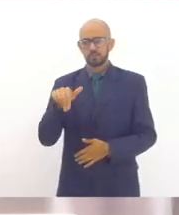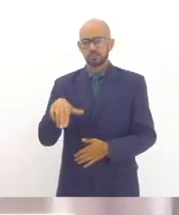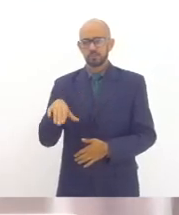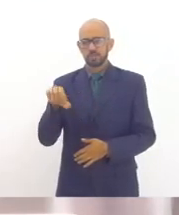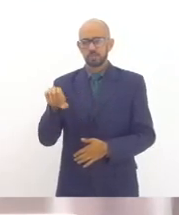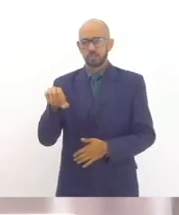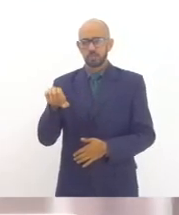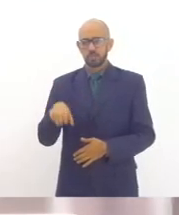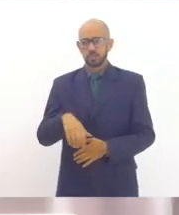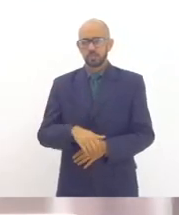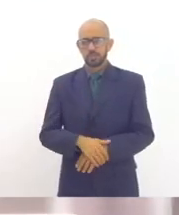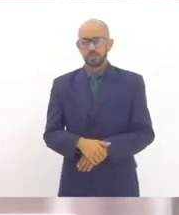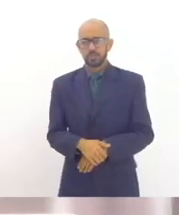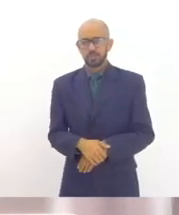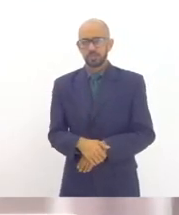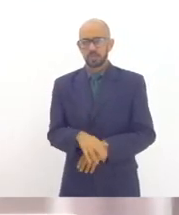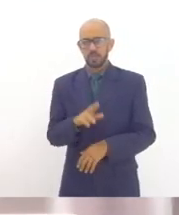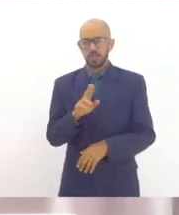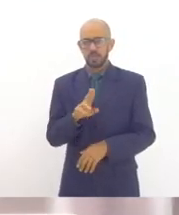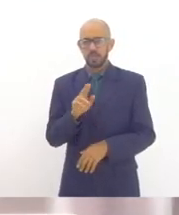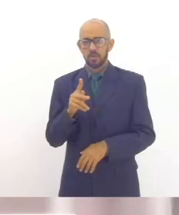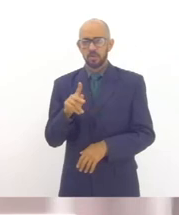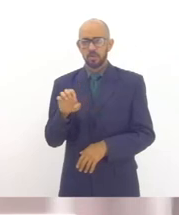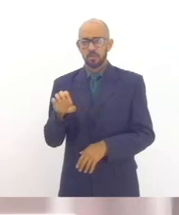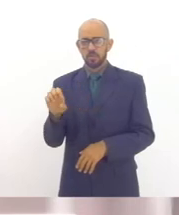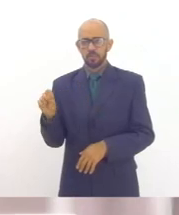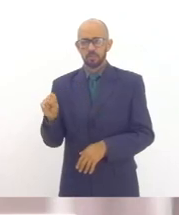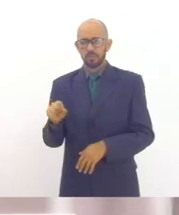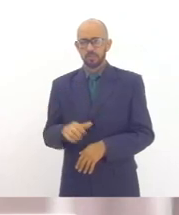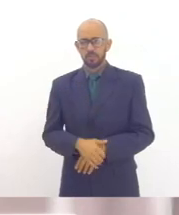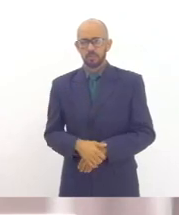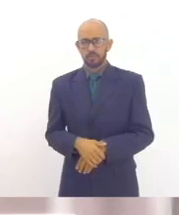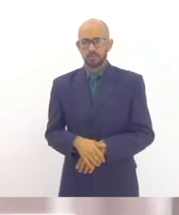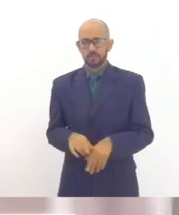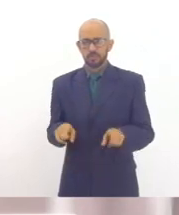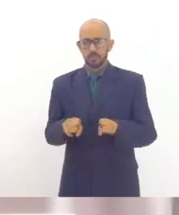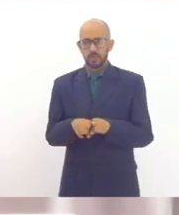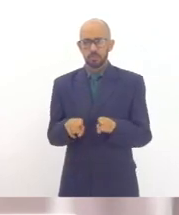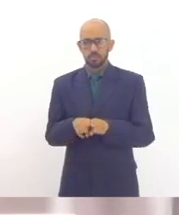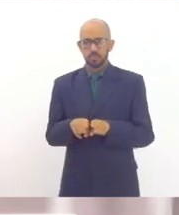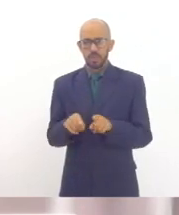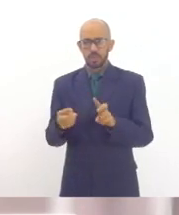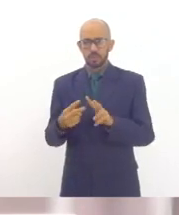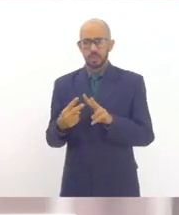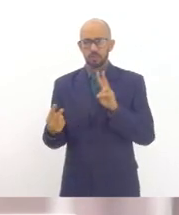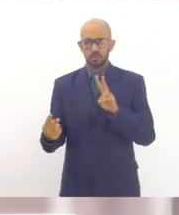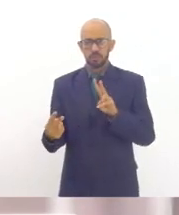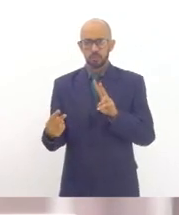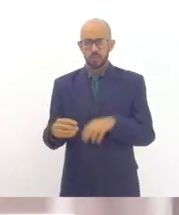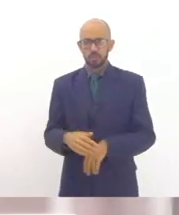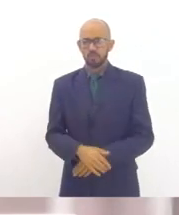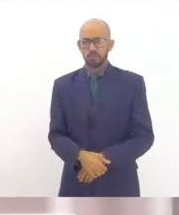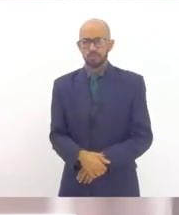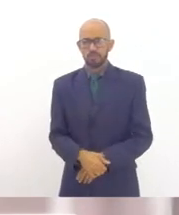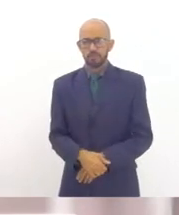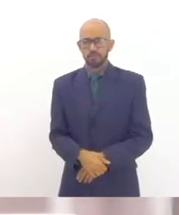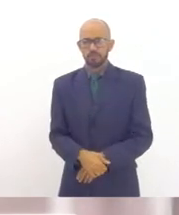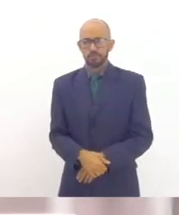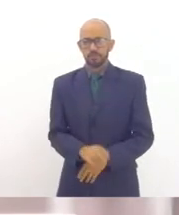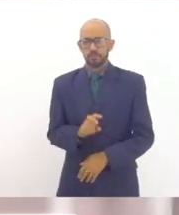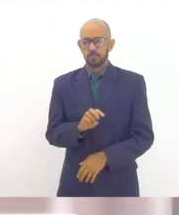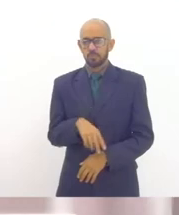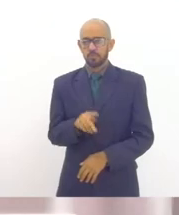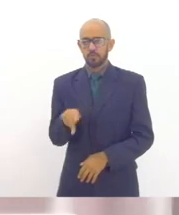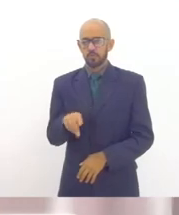Bom dia, Luciane. Obrigado pela sua presença. Também está aqui conosco na nossa mesa virtual. Então, professora Maria Del